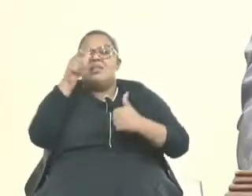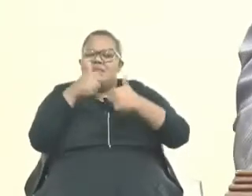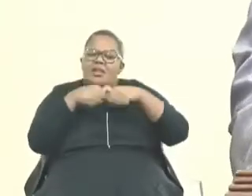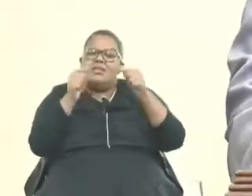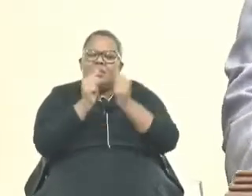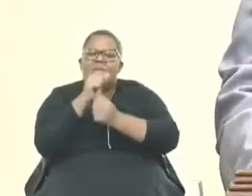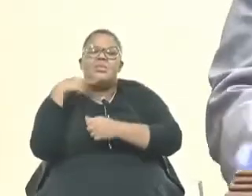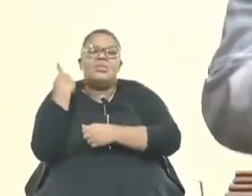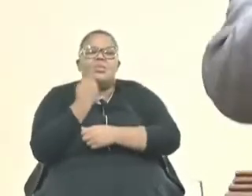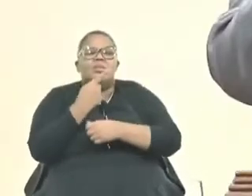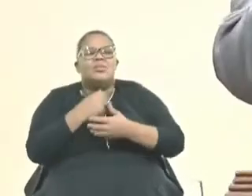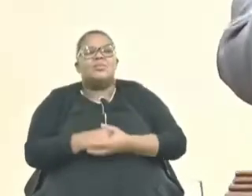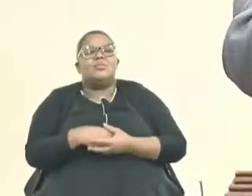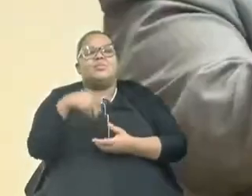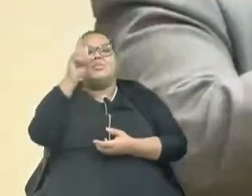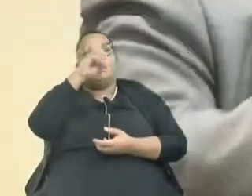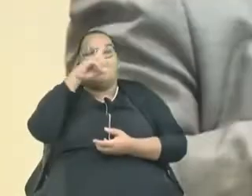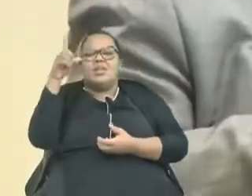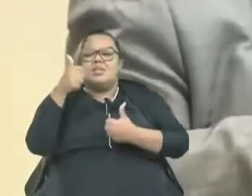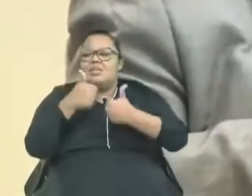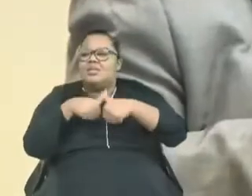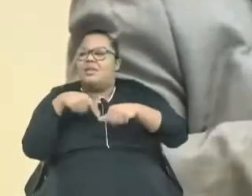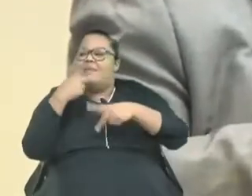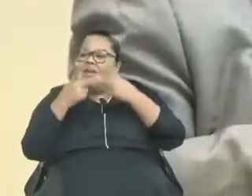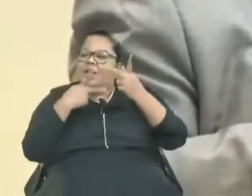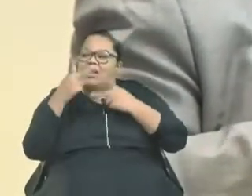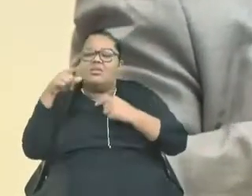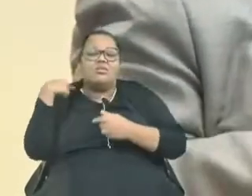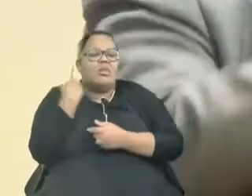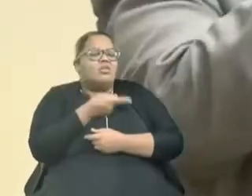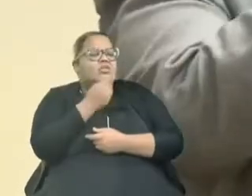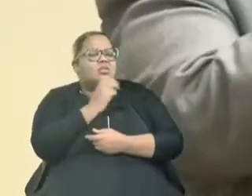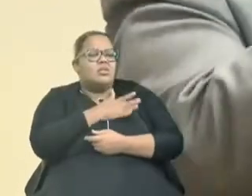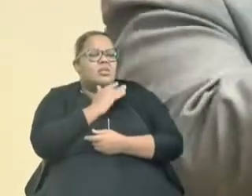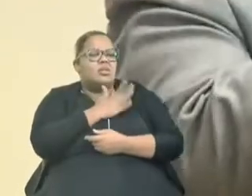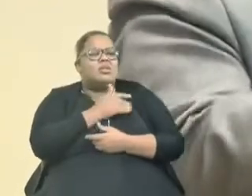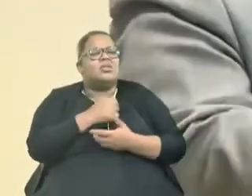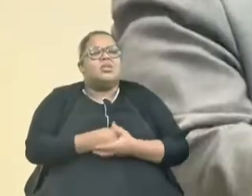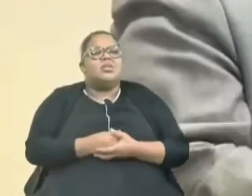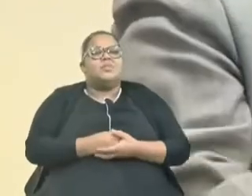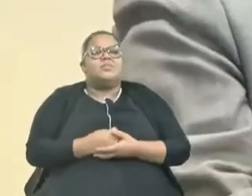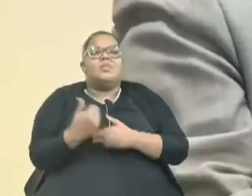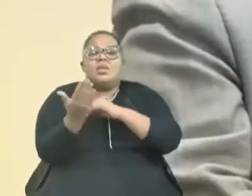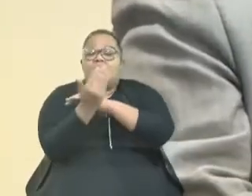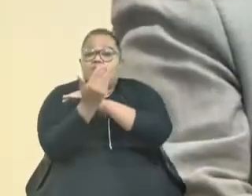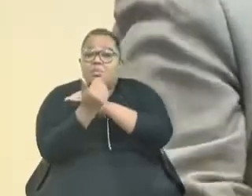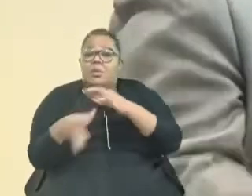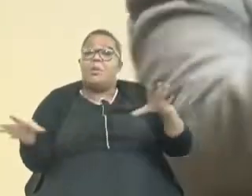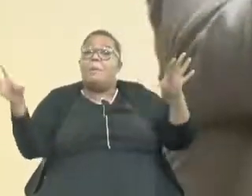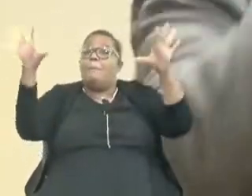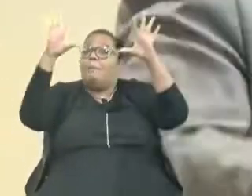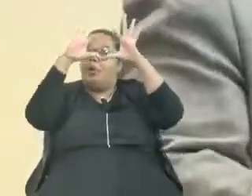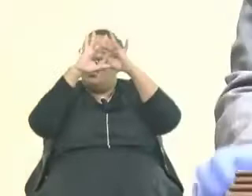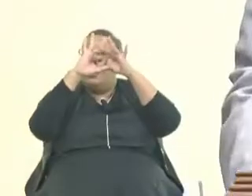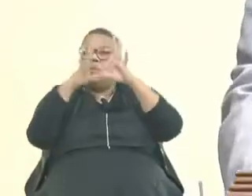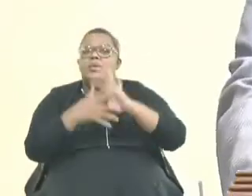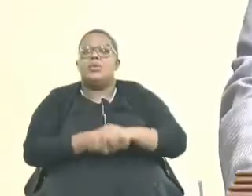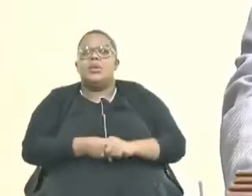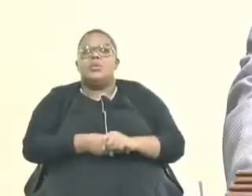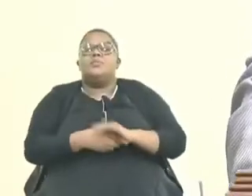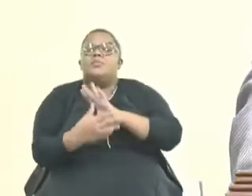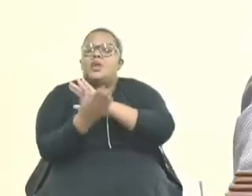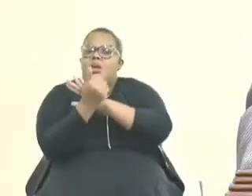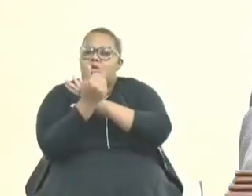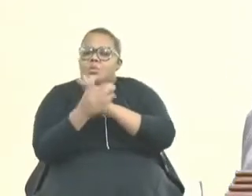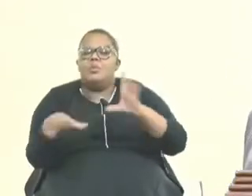conosco Deus ainda está falando aos nossos corações Deus está nos chamando para um concerto Deus